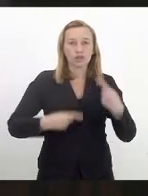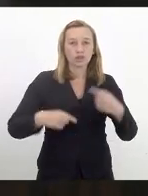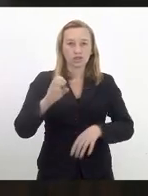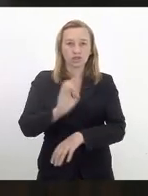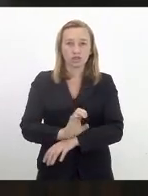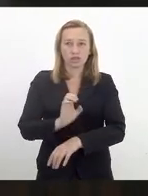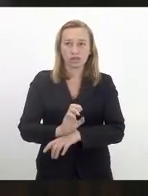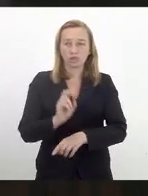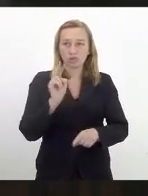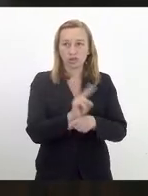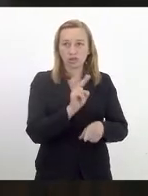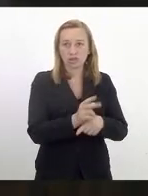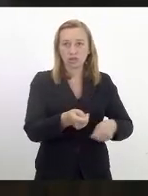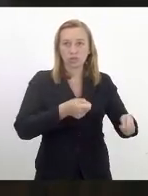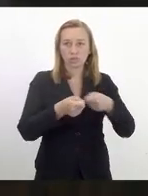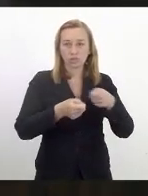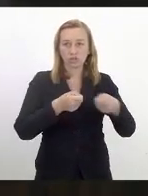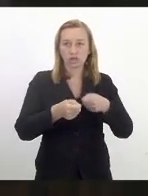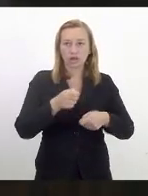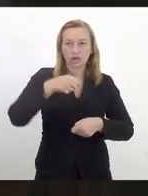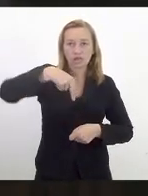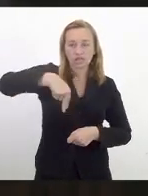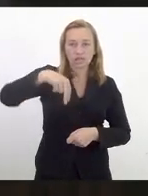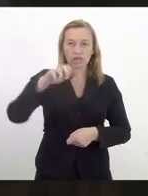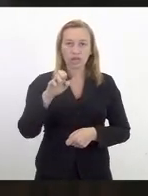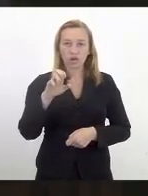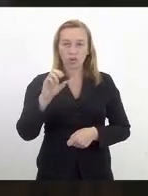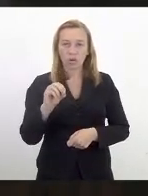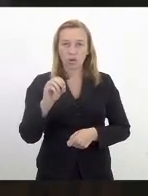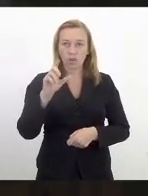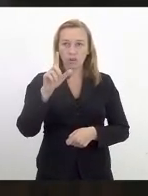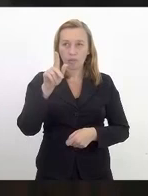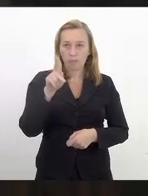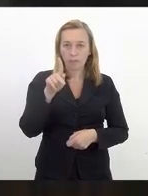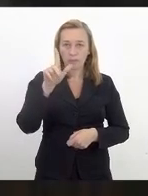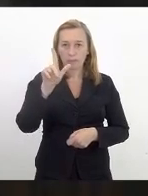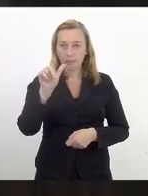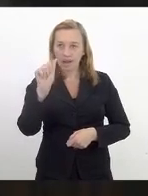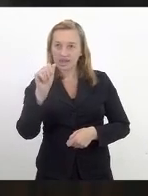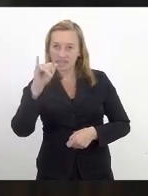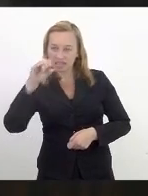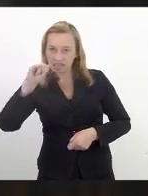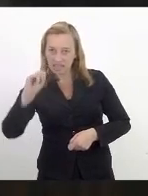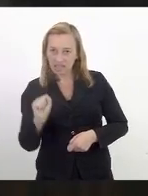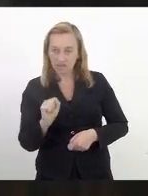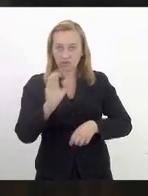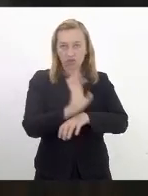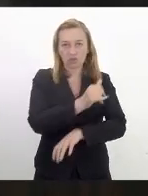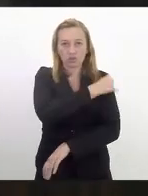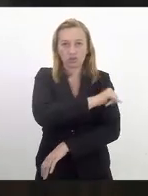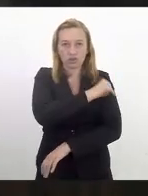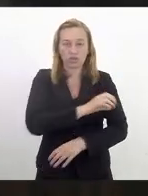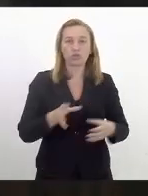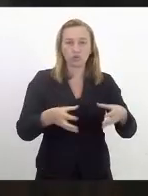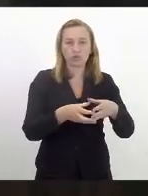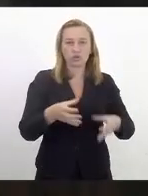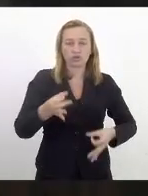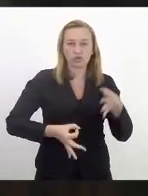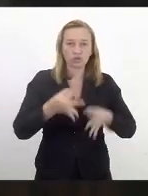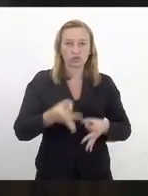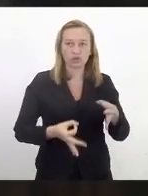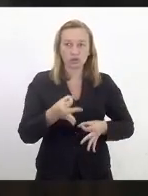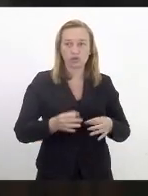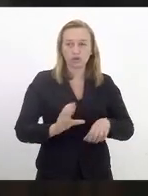para a prevenção e controle da neoplasia maligna no estado do Rio de Janeiro pareceres da comissão de concessão